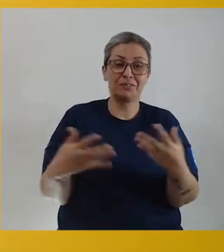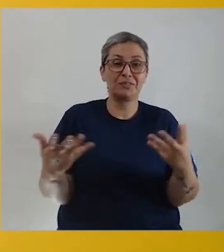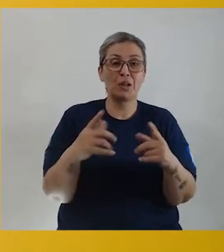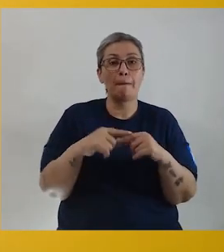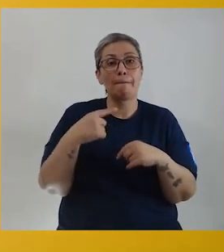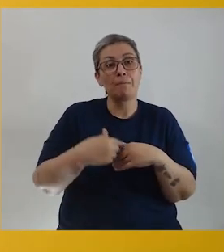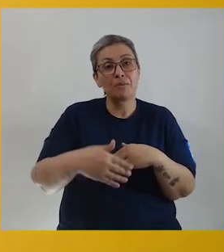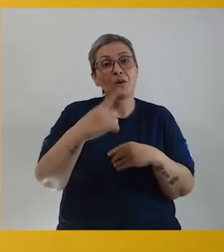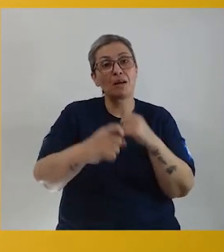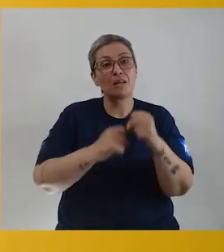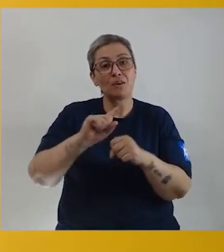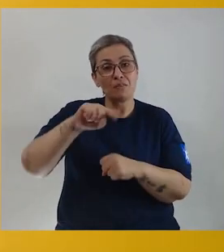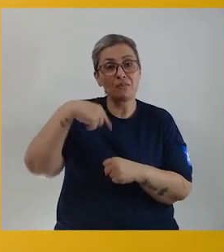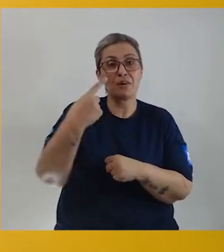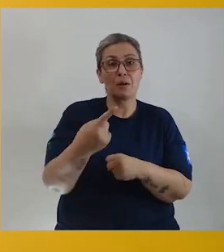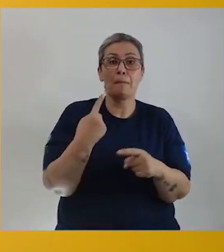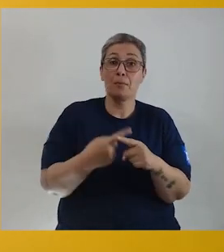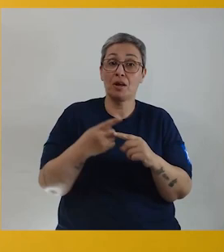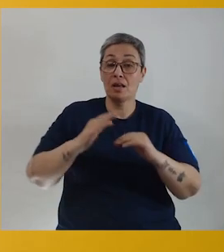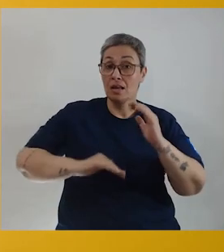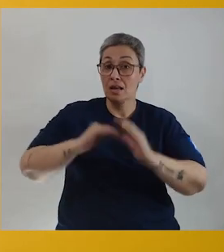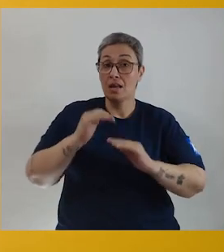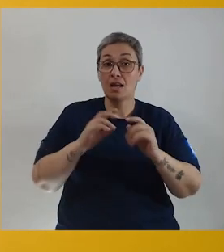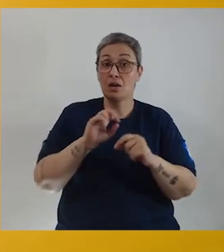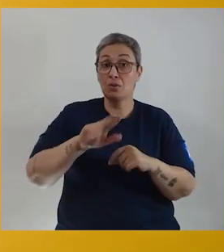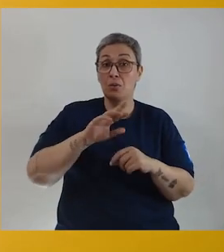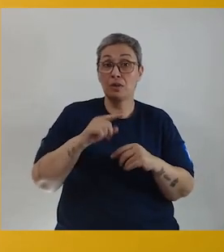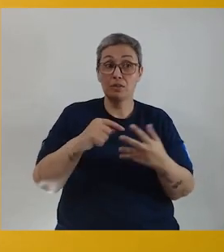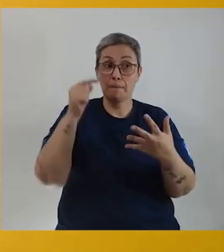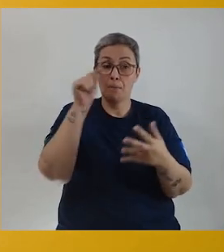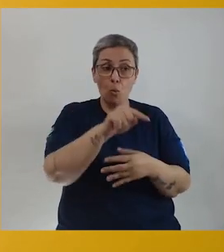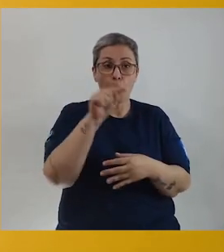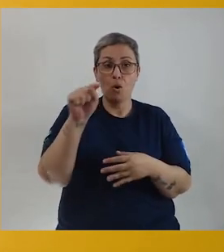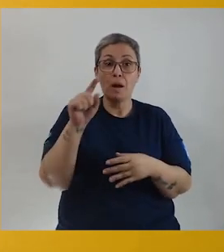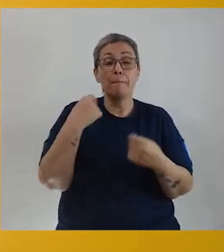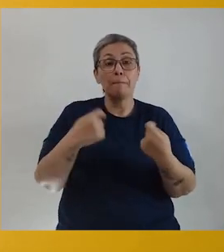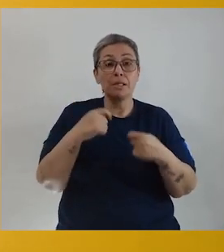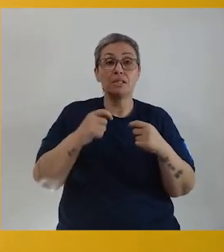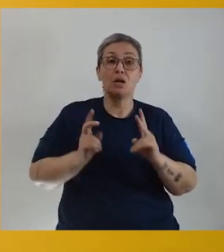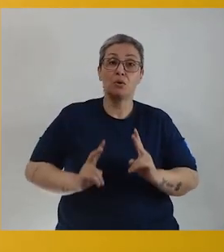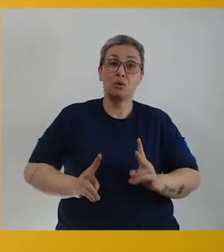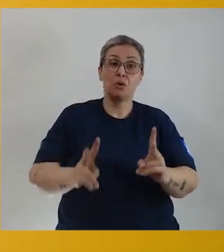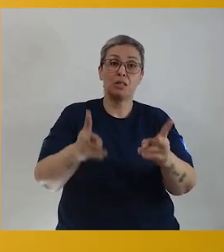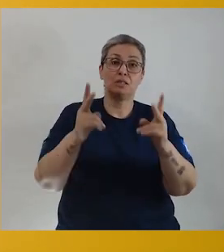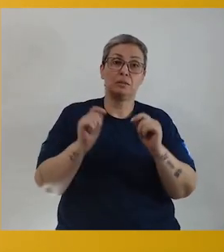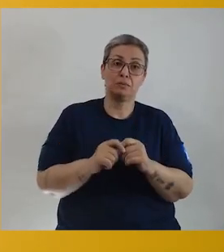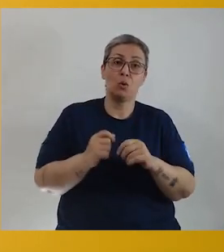fim, ao longo do ano que vem, porque essas ações elas não devem ser pontuais, elas devem ser